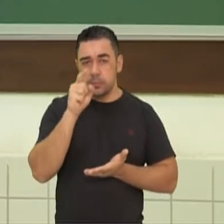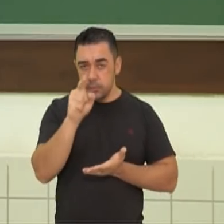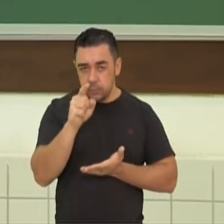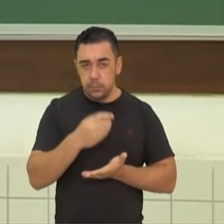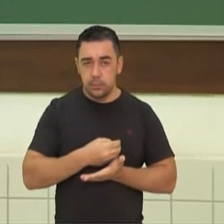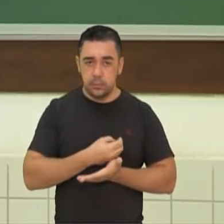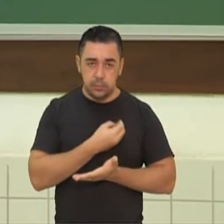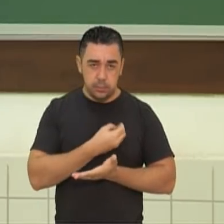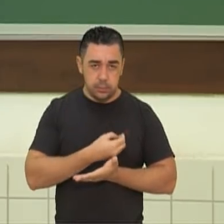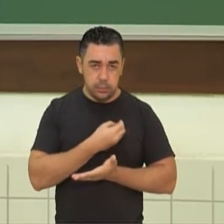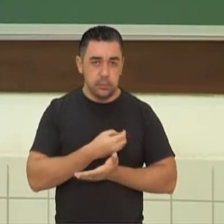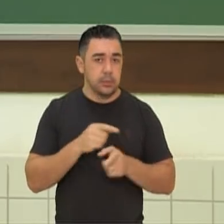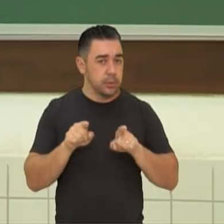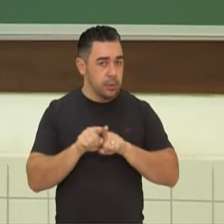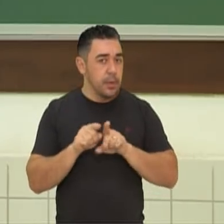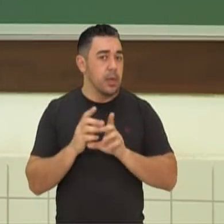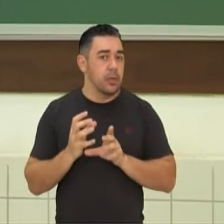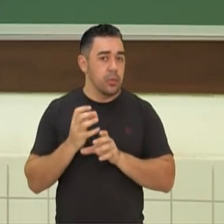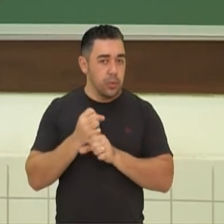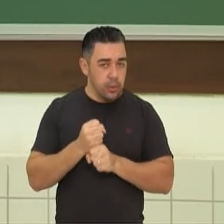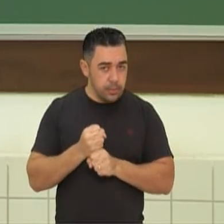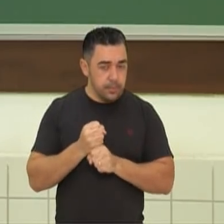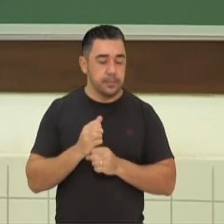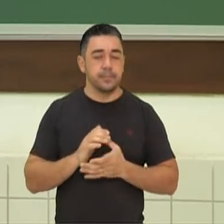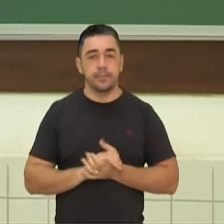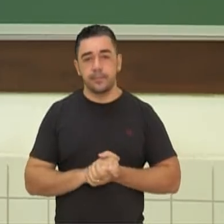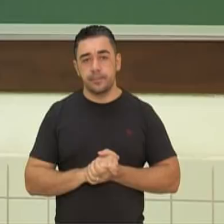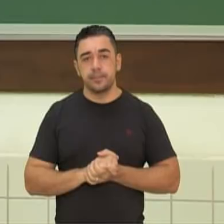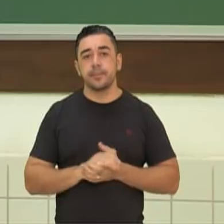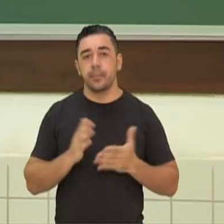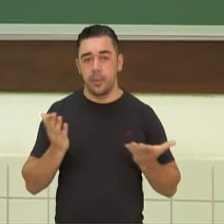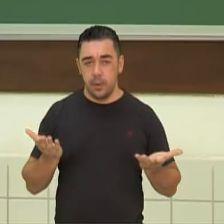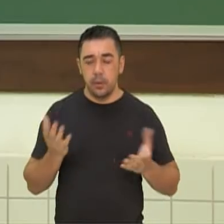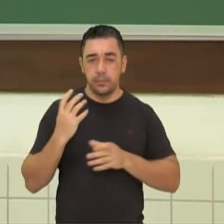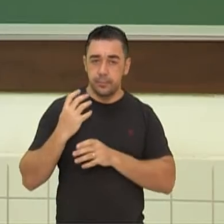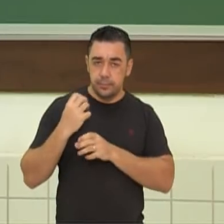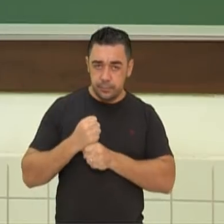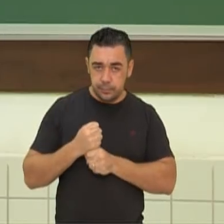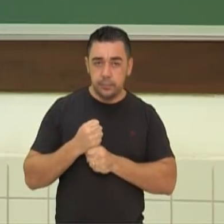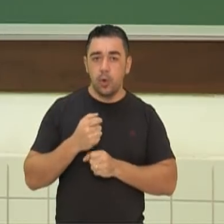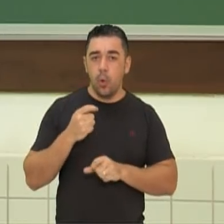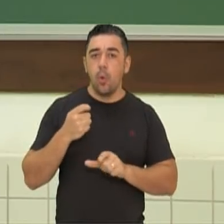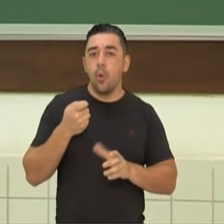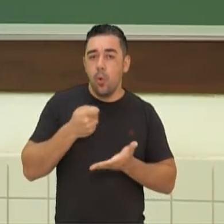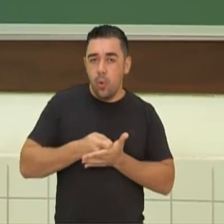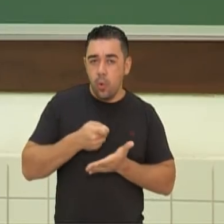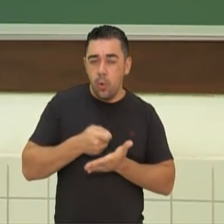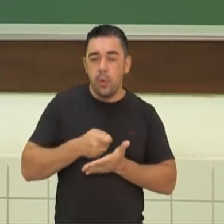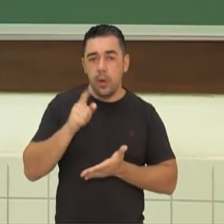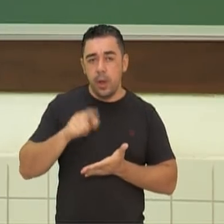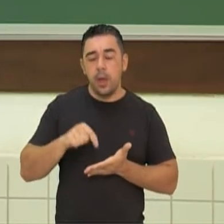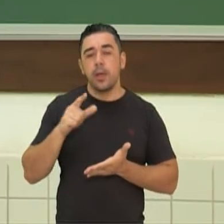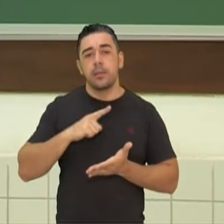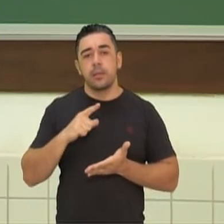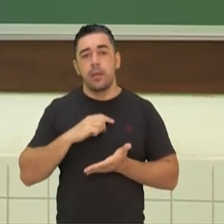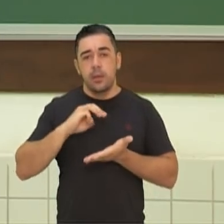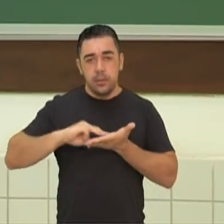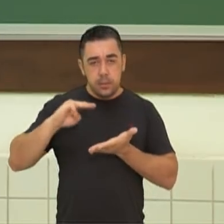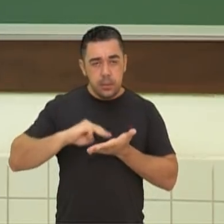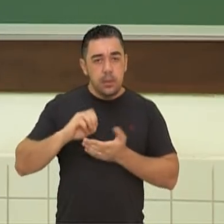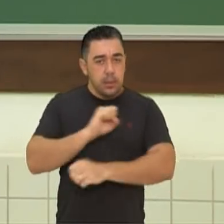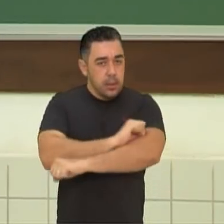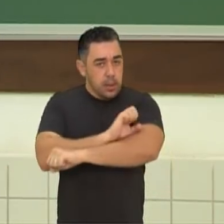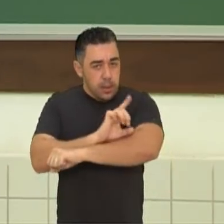e isso também vai ter nota, tá? Então, as avaliações obrigatórias que são postadas pela Secretaria de Educação, vocês